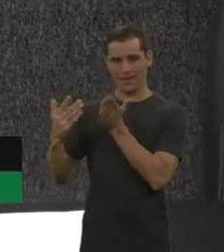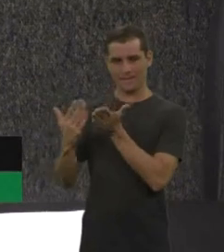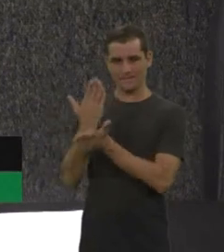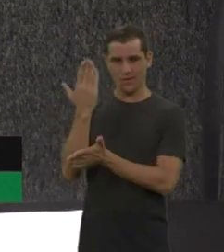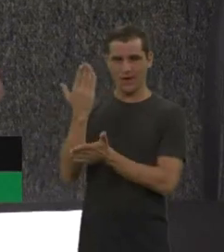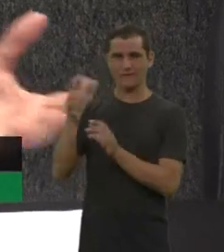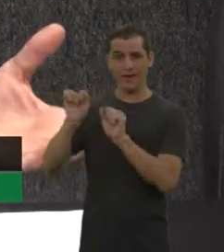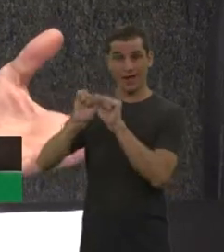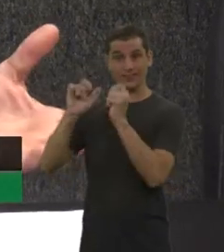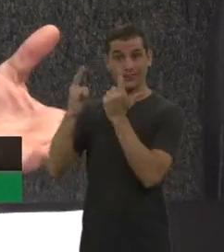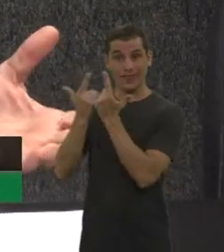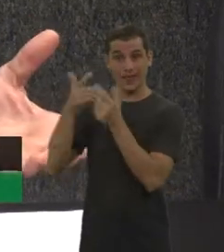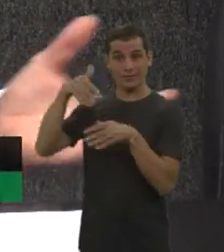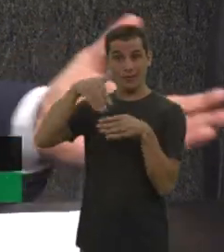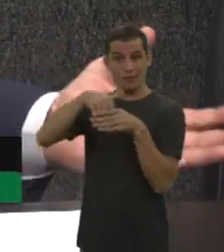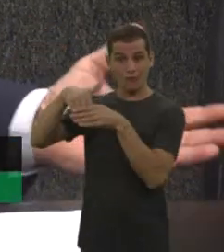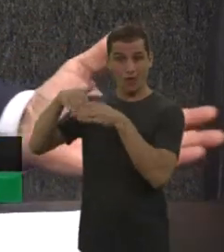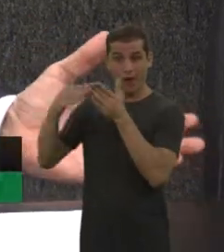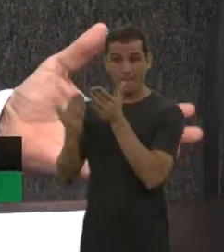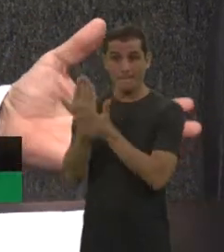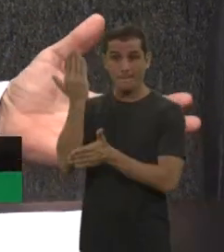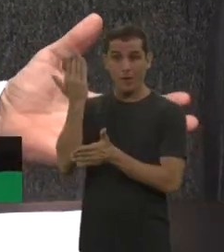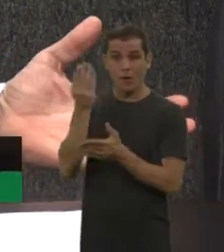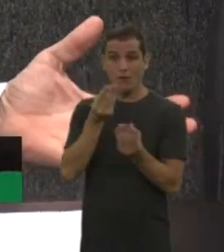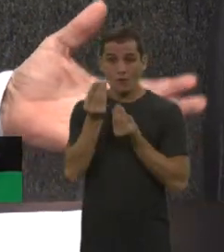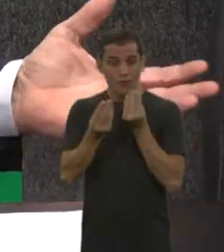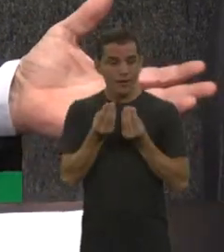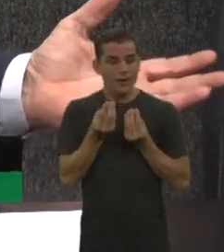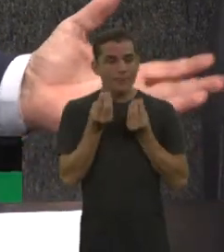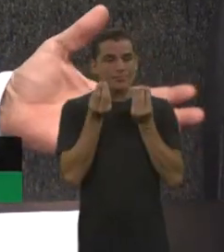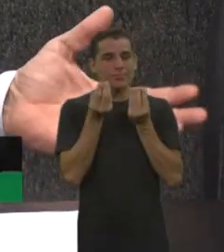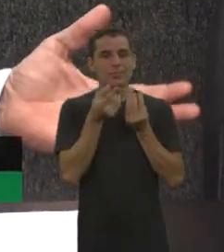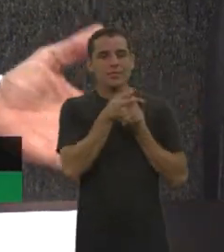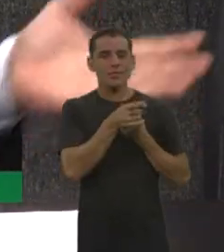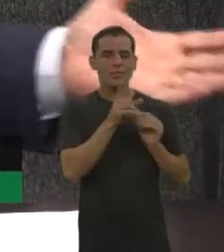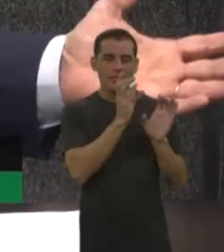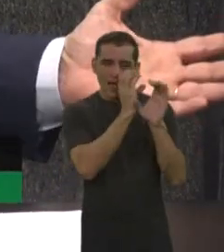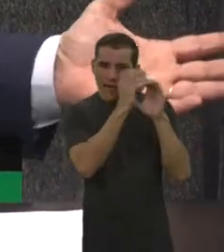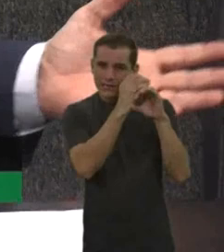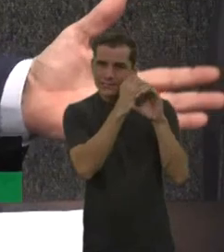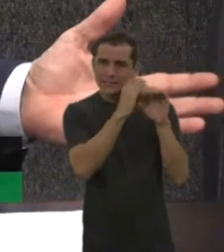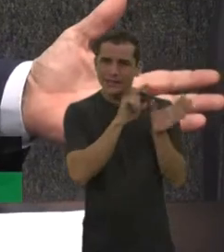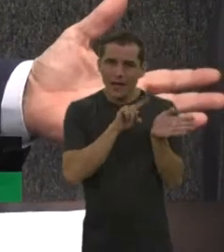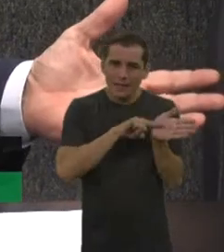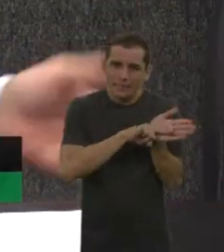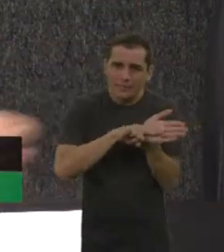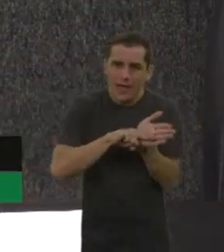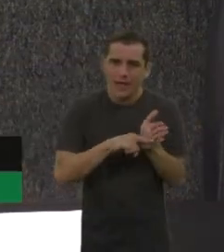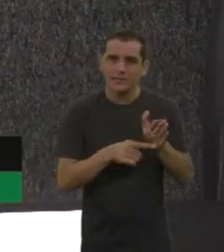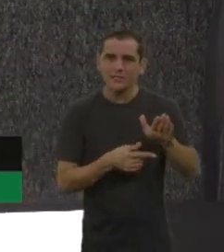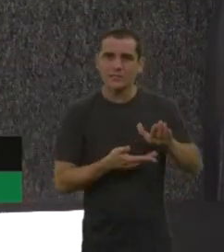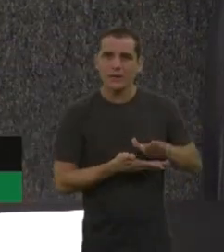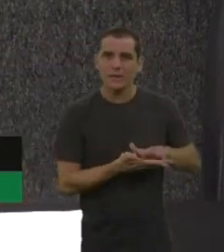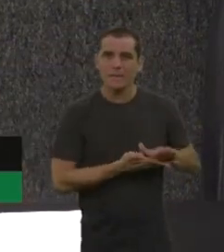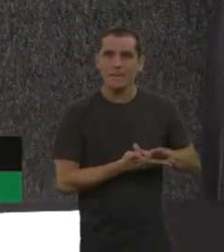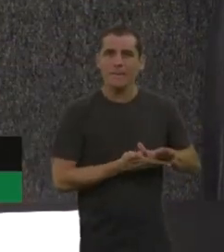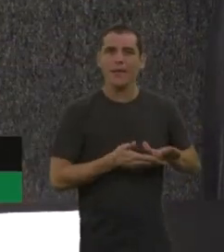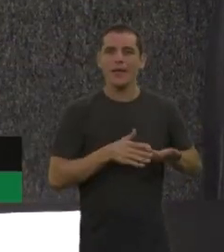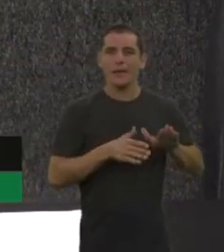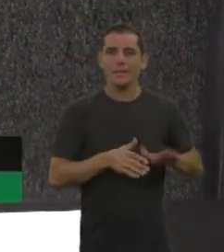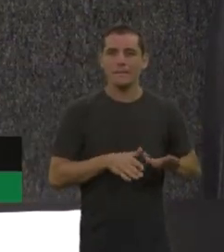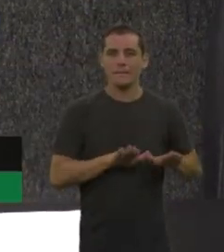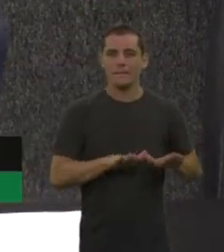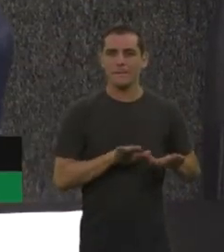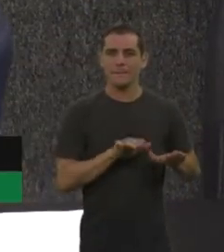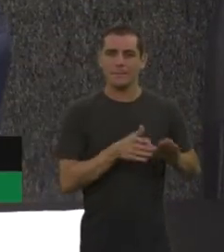vamos dizer assim, um upgrade no teste do pezinho. Né? O que se quer com isso? A notificação compulsória dos testes que